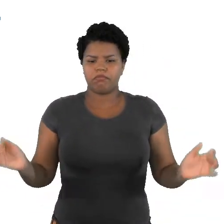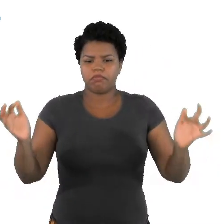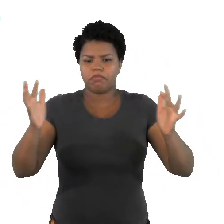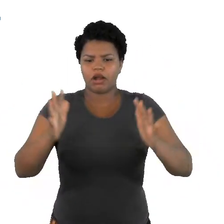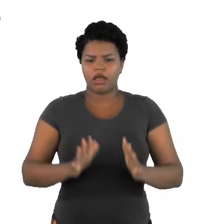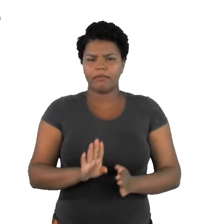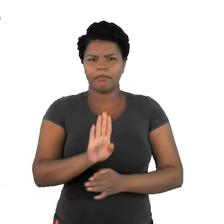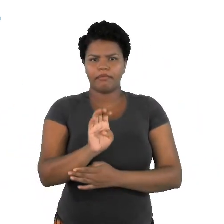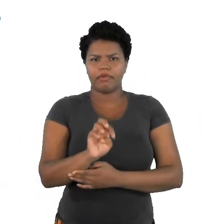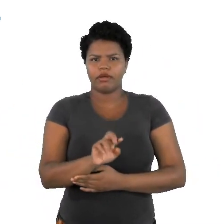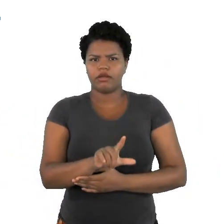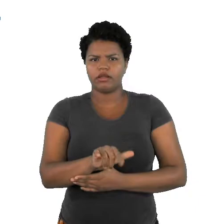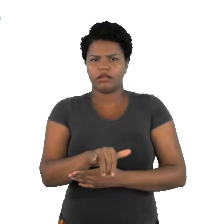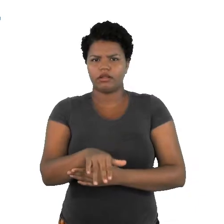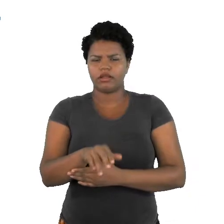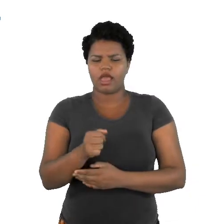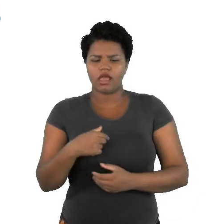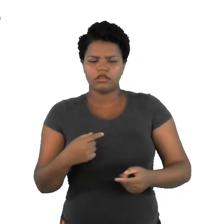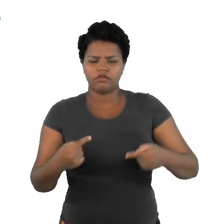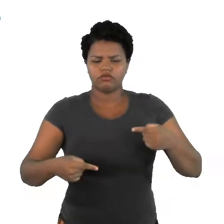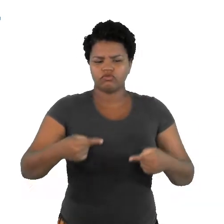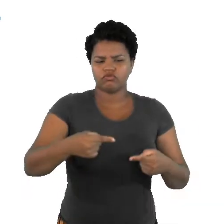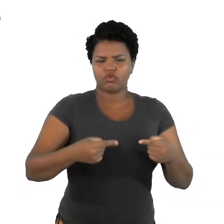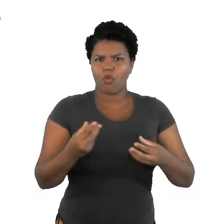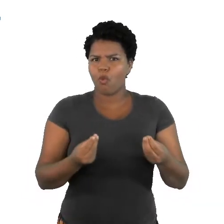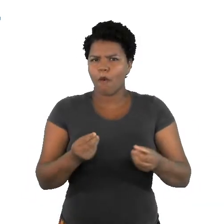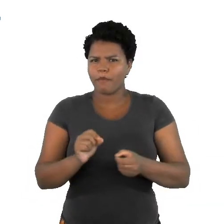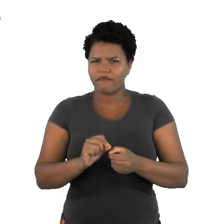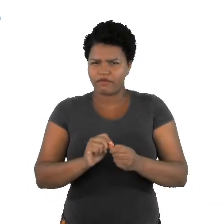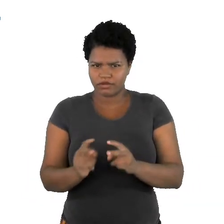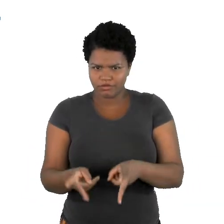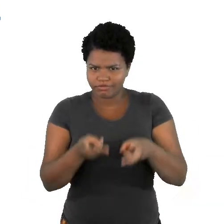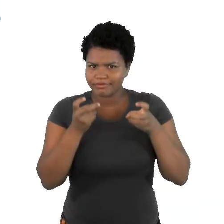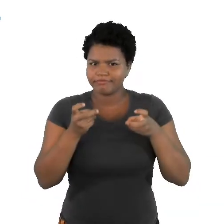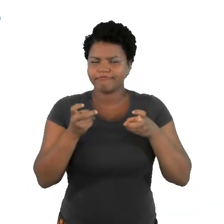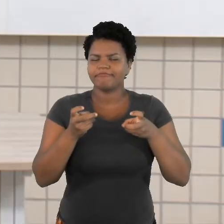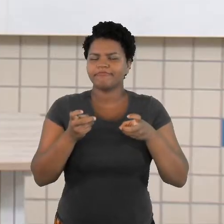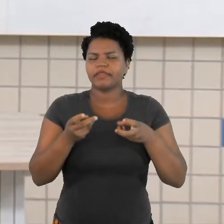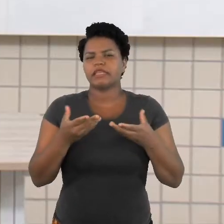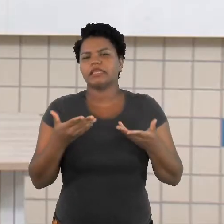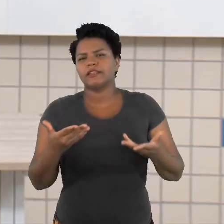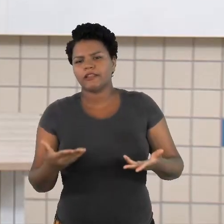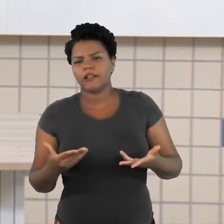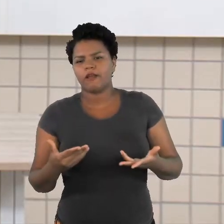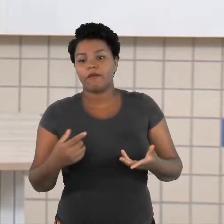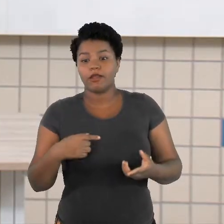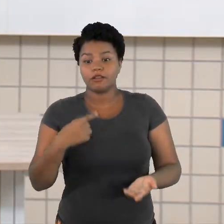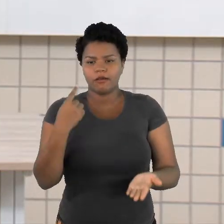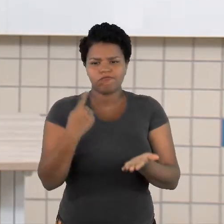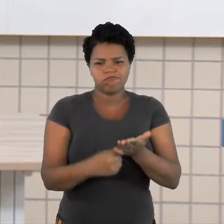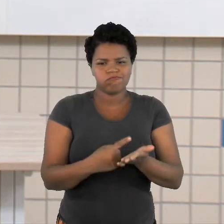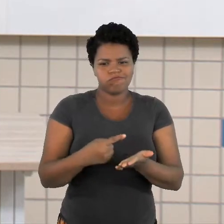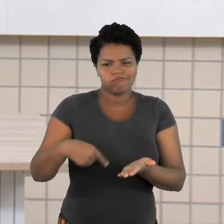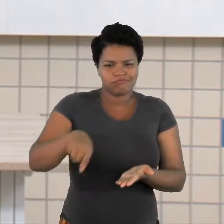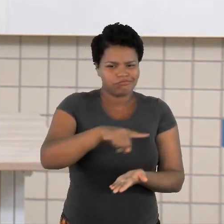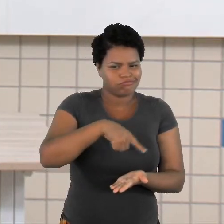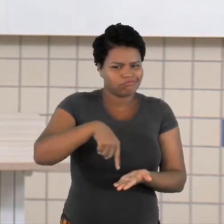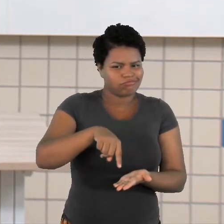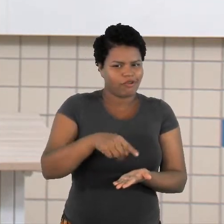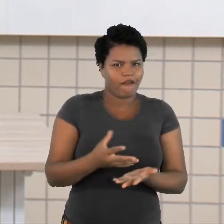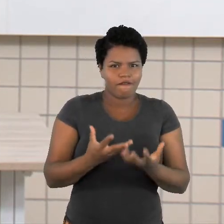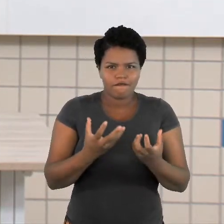poderia ser realizada essa exploração. Então eles chegaram a um acordo entre eles.